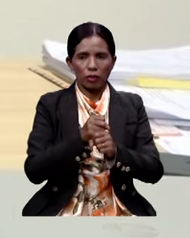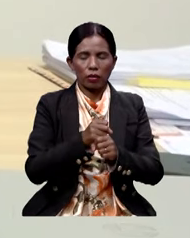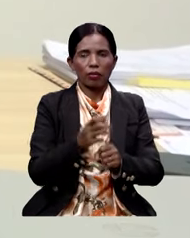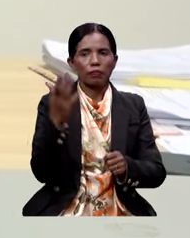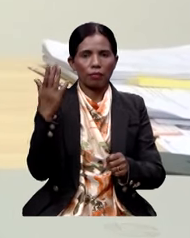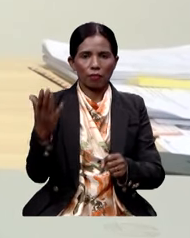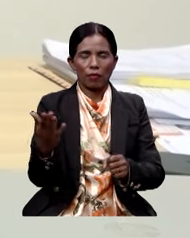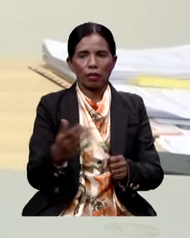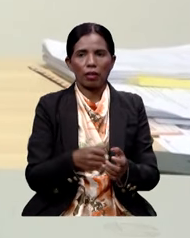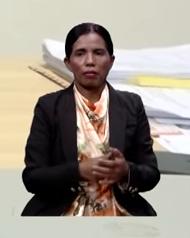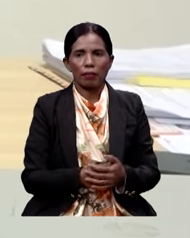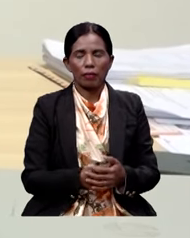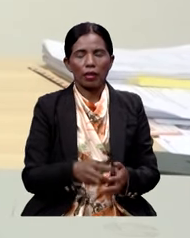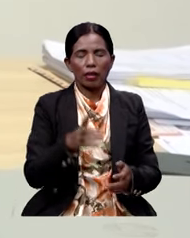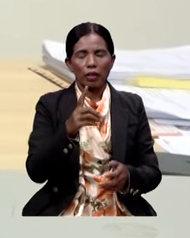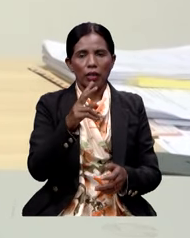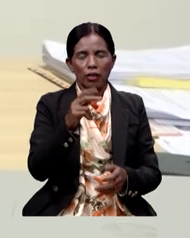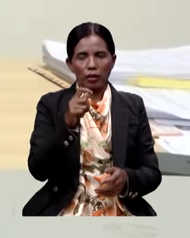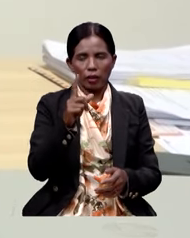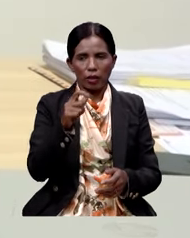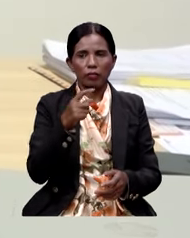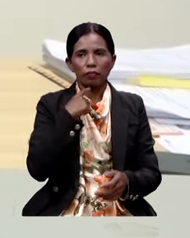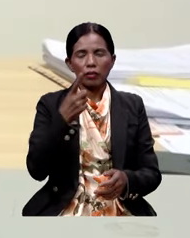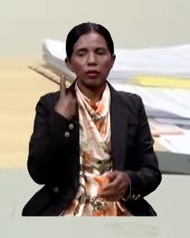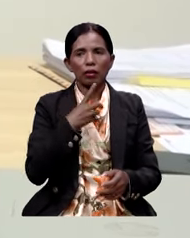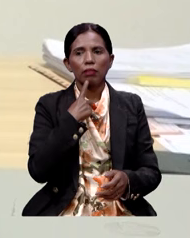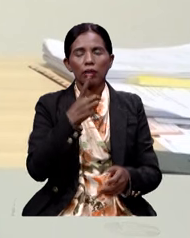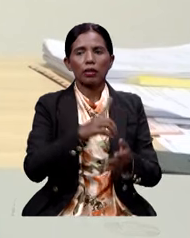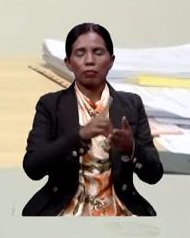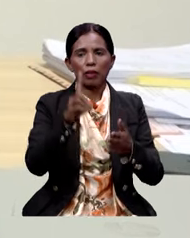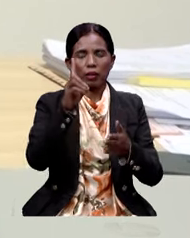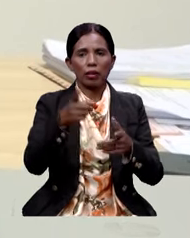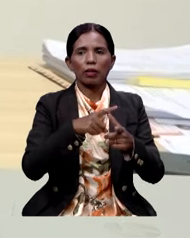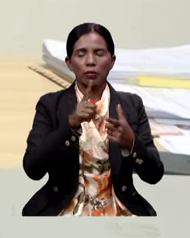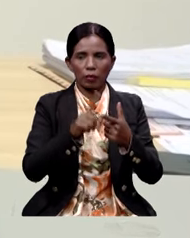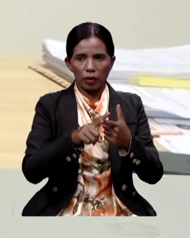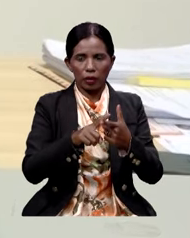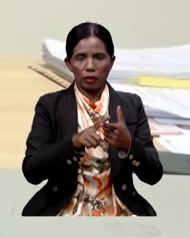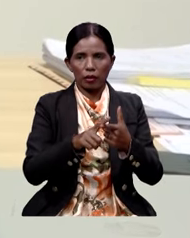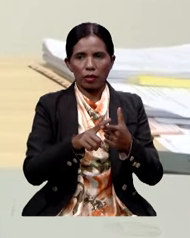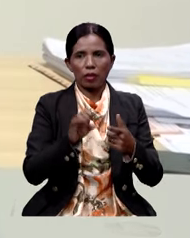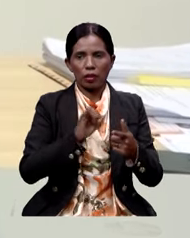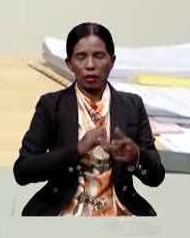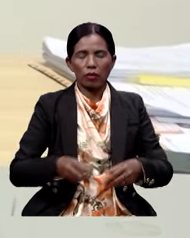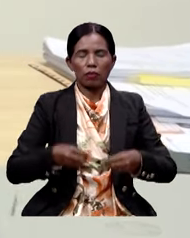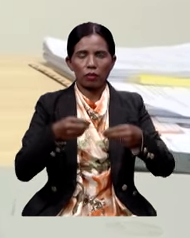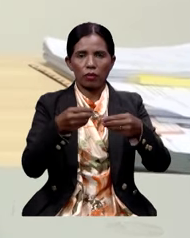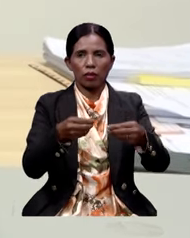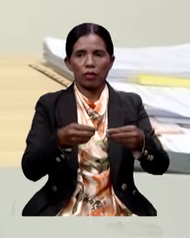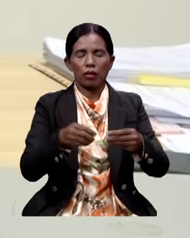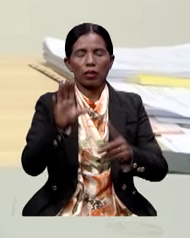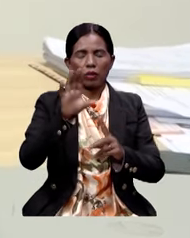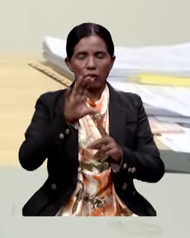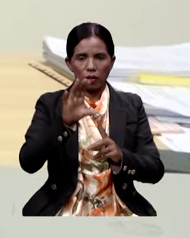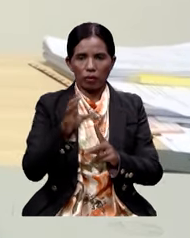original iha identity validi ne ba avisa na me avisa sumana ida mas depois rene house for orientações ba ia safe